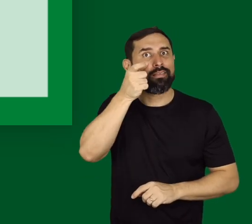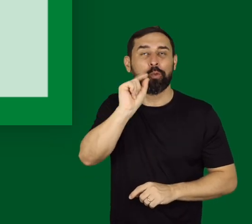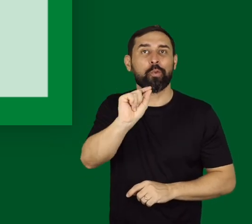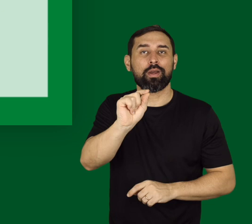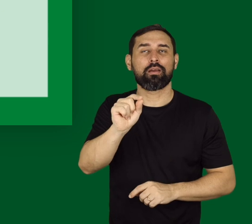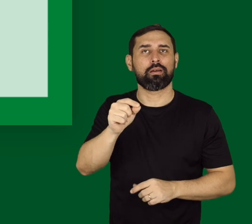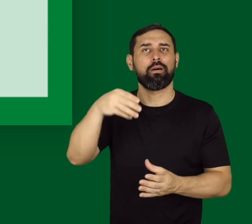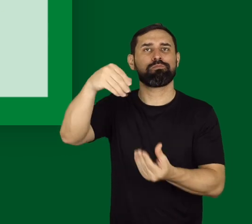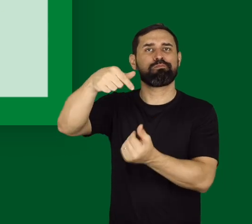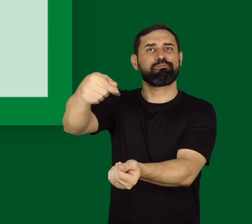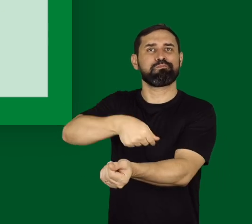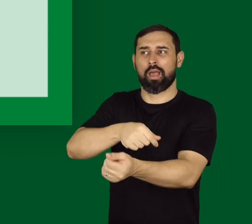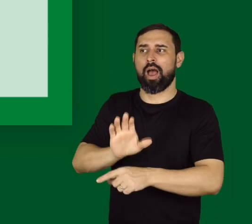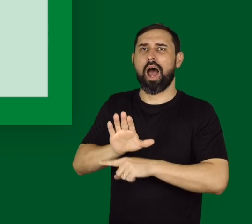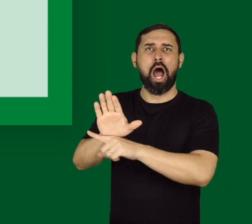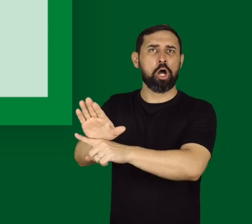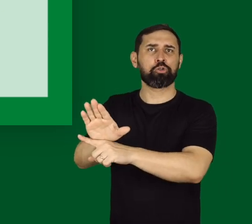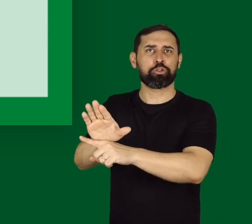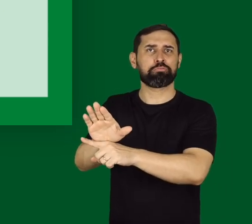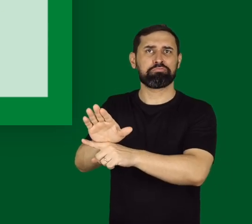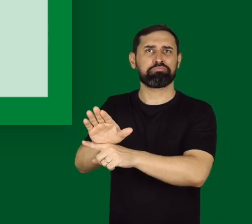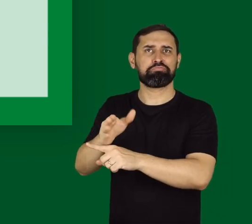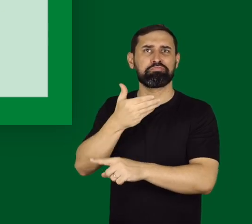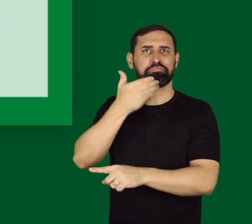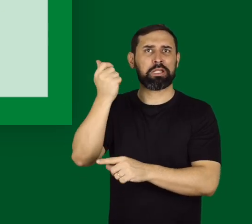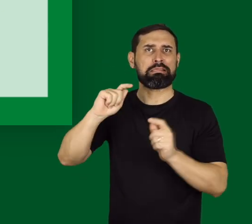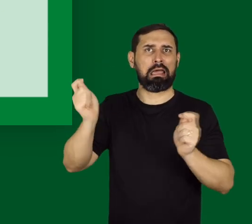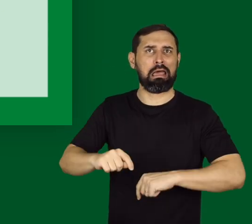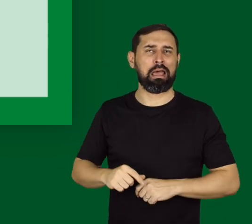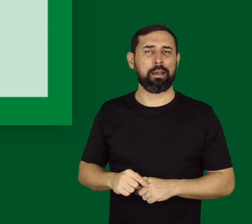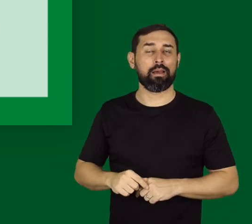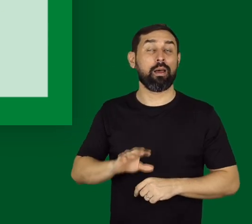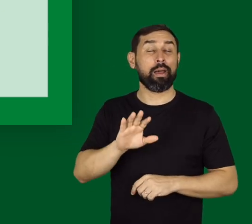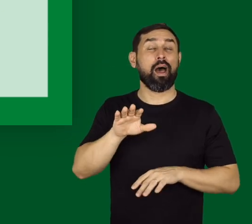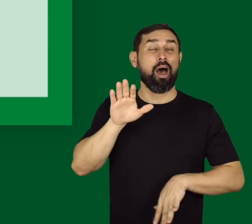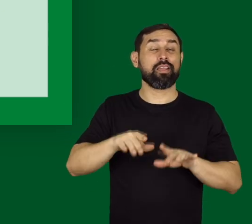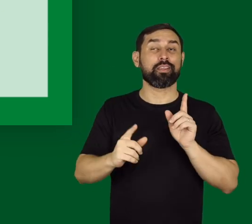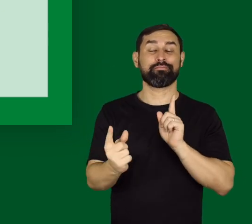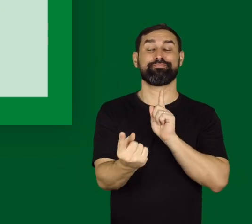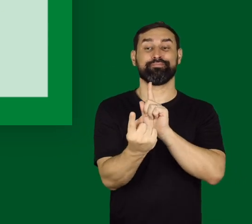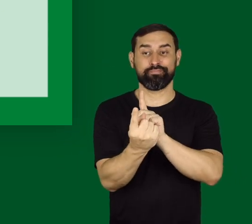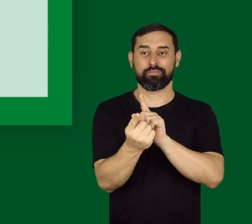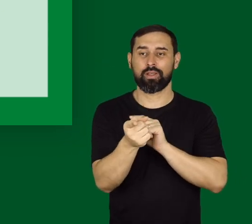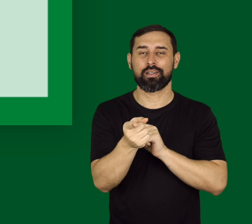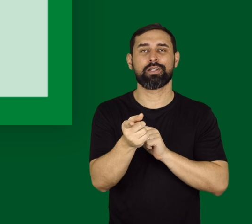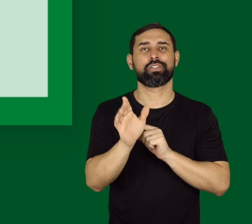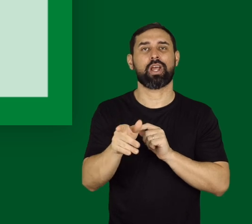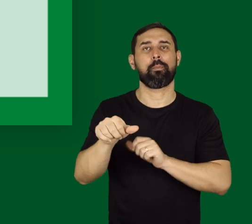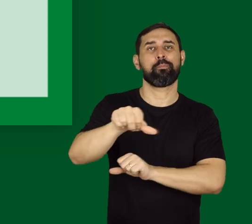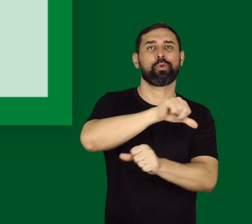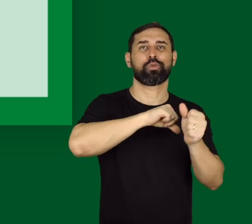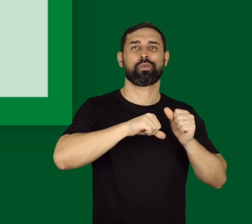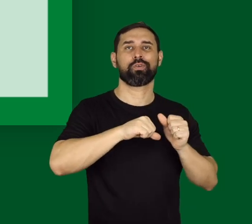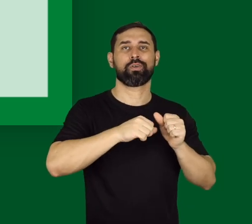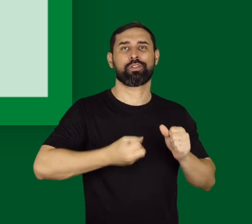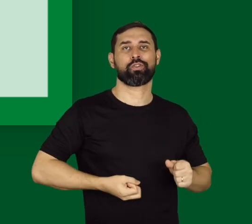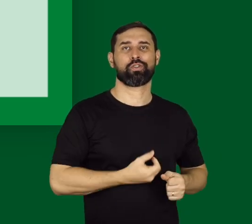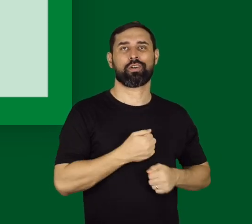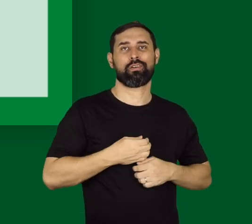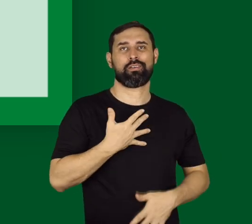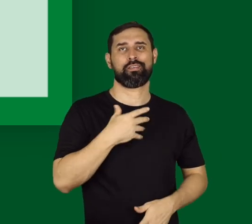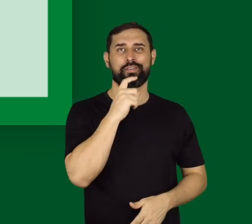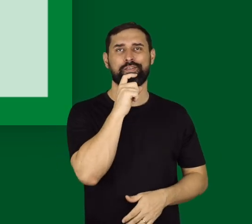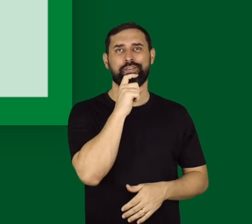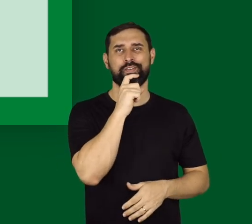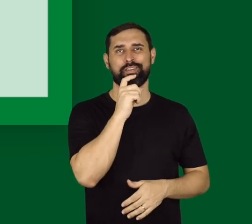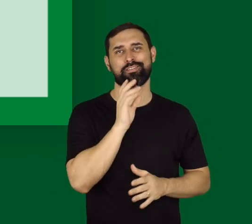nessa fase que você geralmente só com expansão você consegue tirar o paciente, mas geralmente quando a gente pega o paciente ele já está